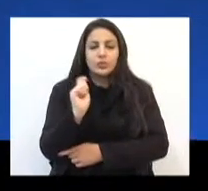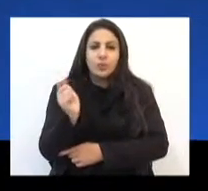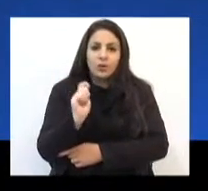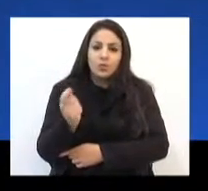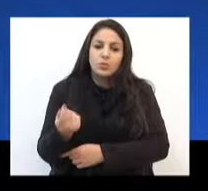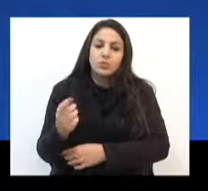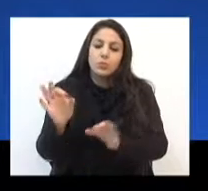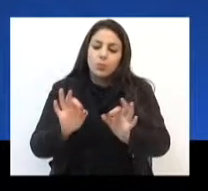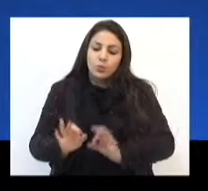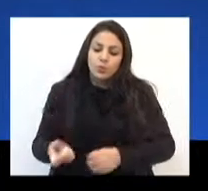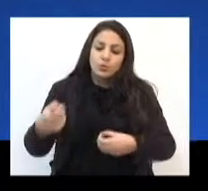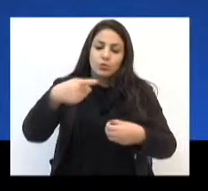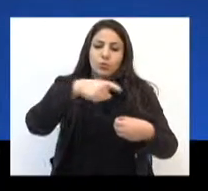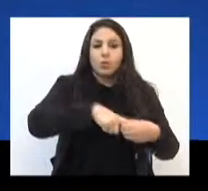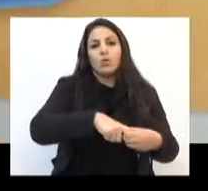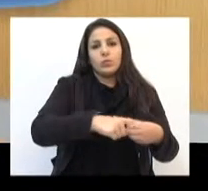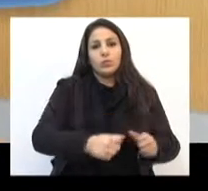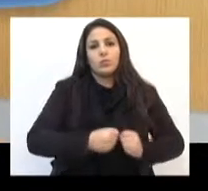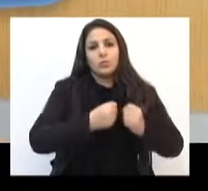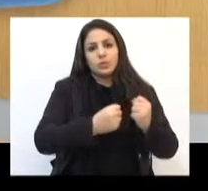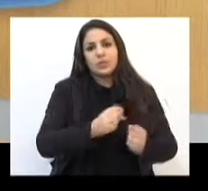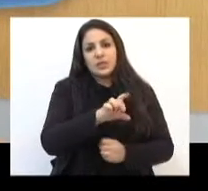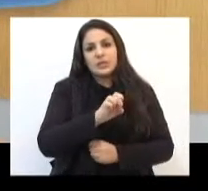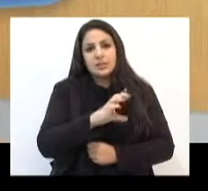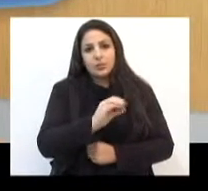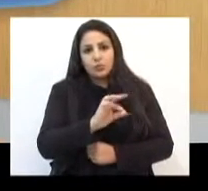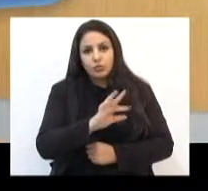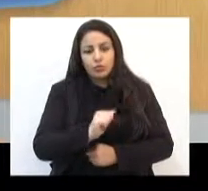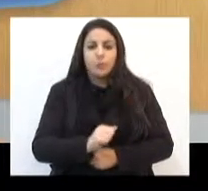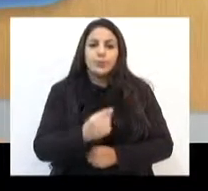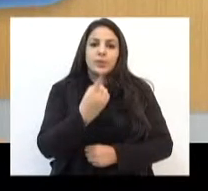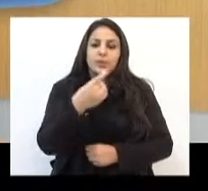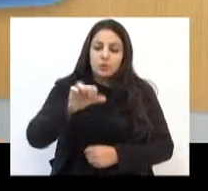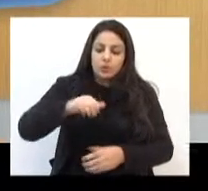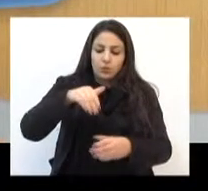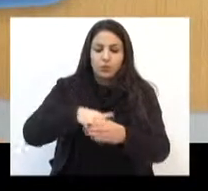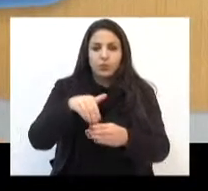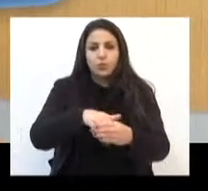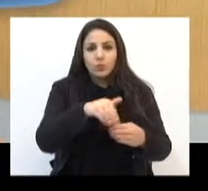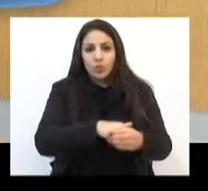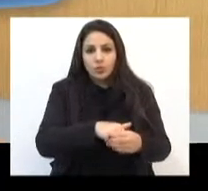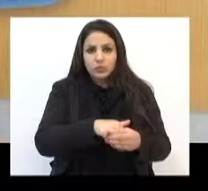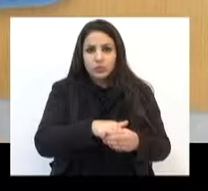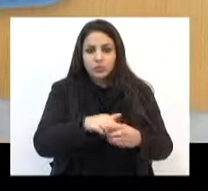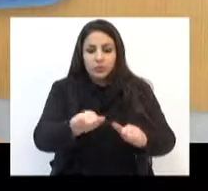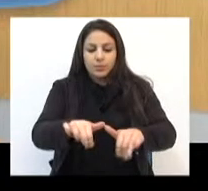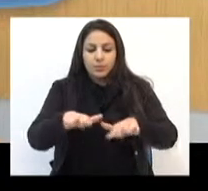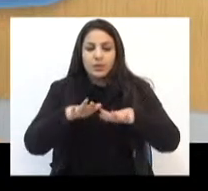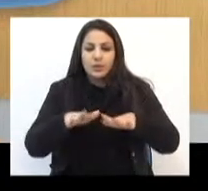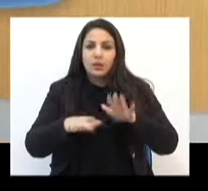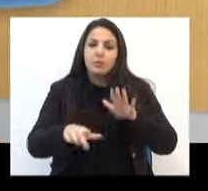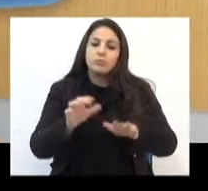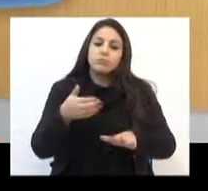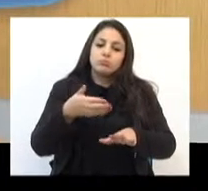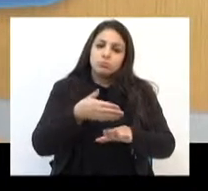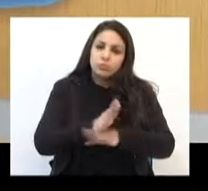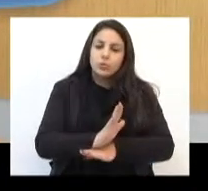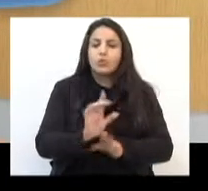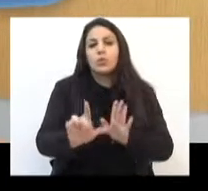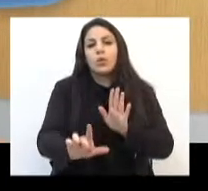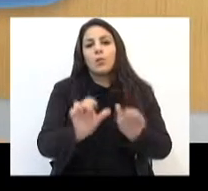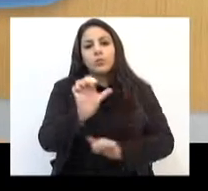matéria. A votação está prevista para o dia 19. 2 dias depois será emitido o parecer